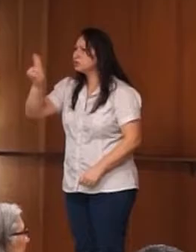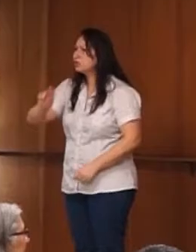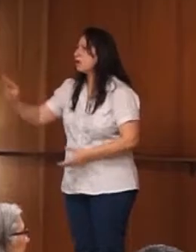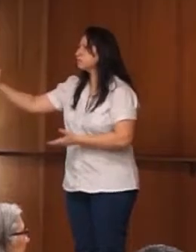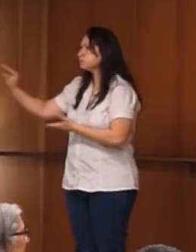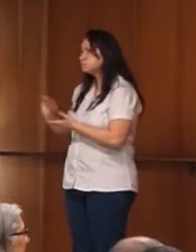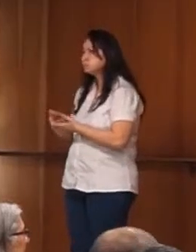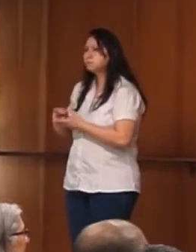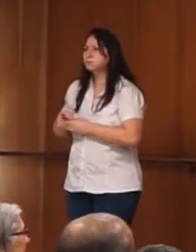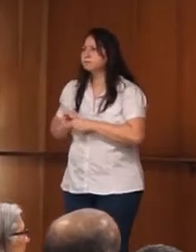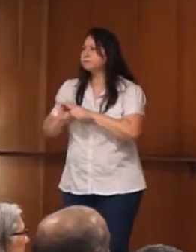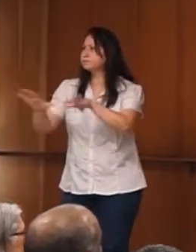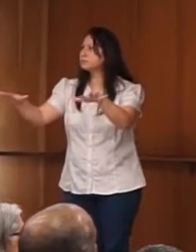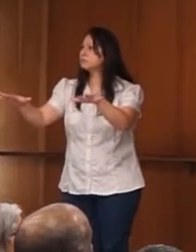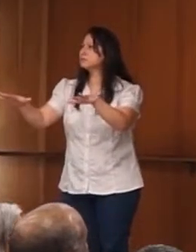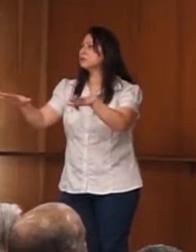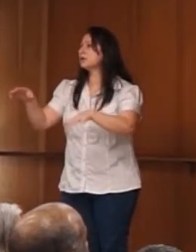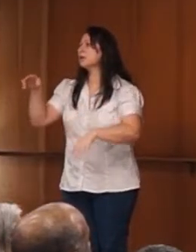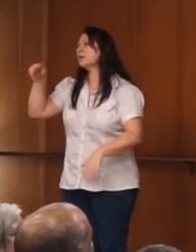PNAES,